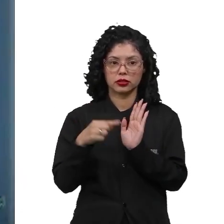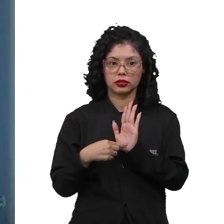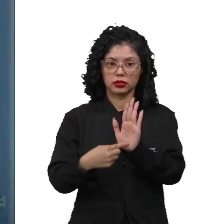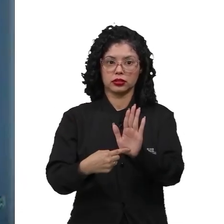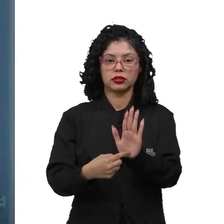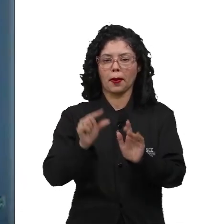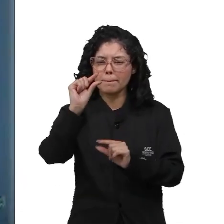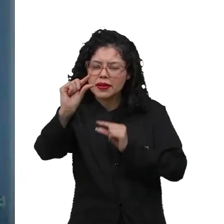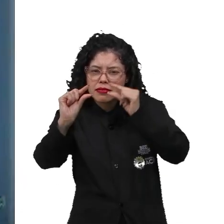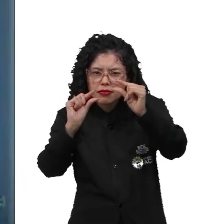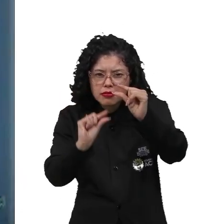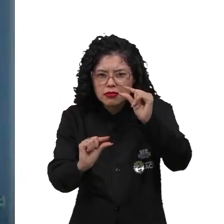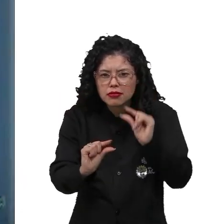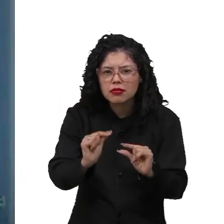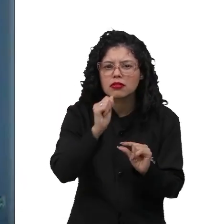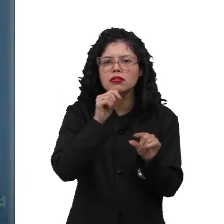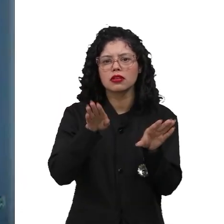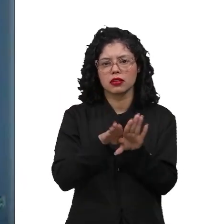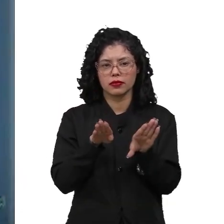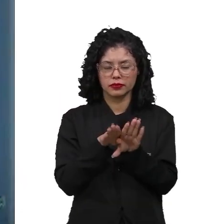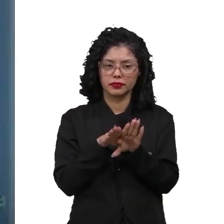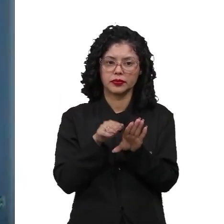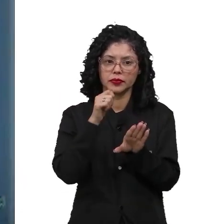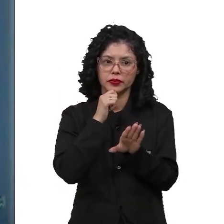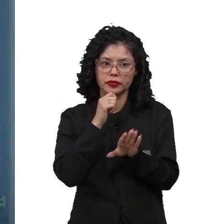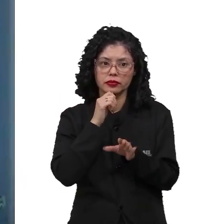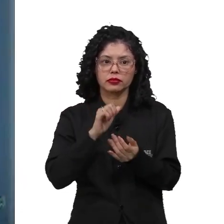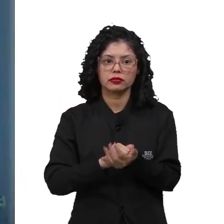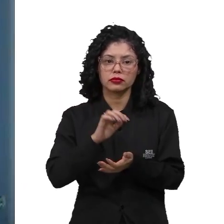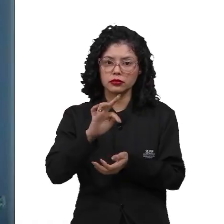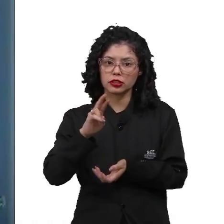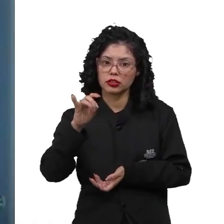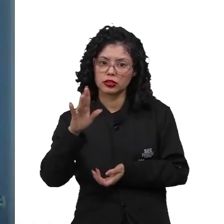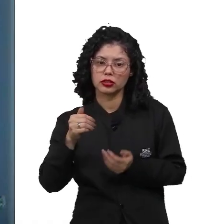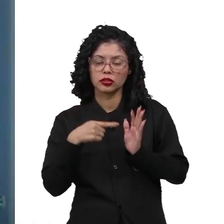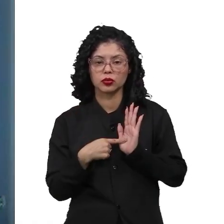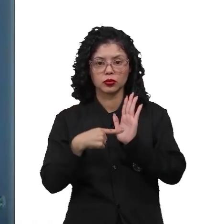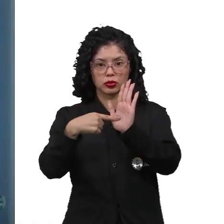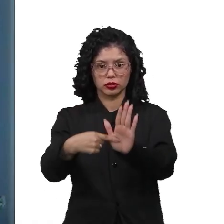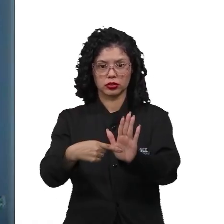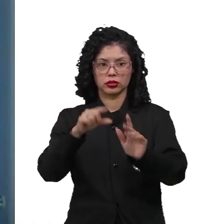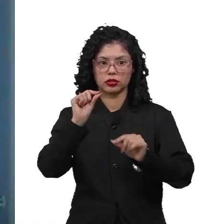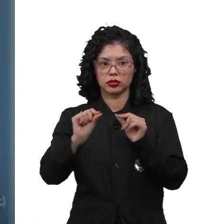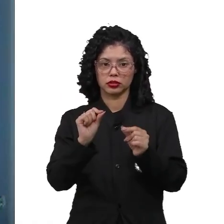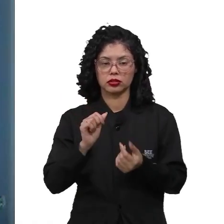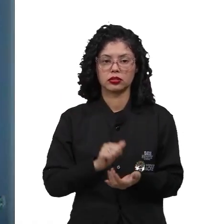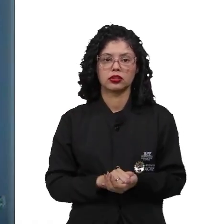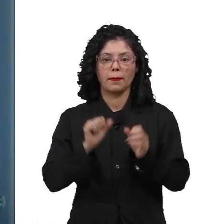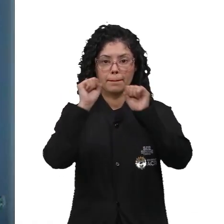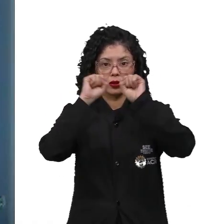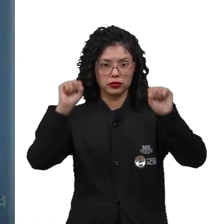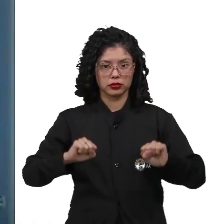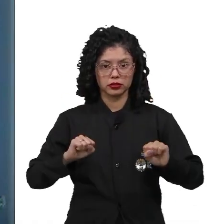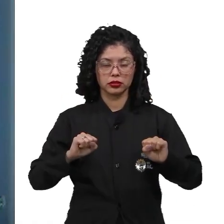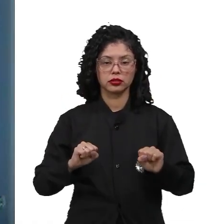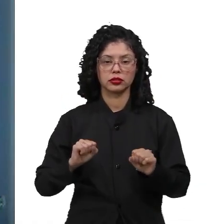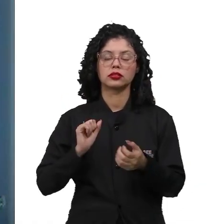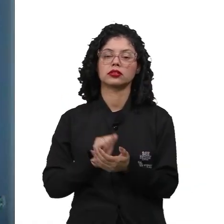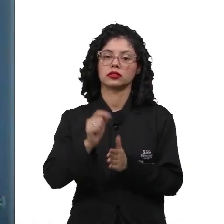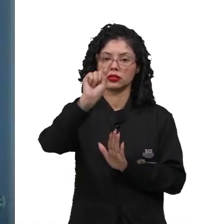pegar pedacinhos ali, né, desses antígenos e vão apresentar ali para o sistema